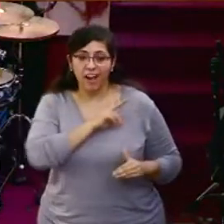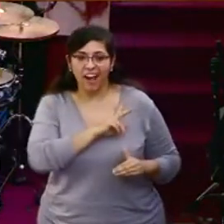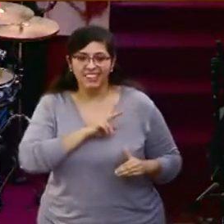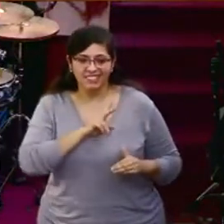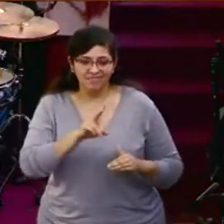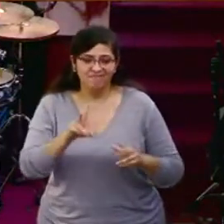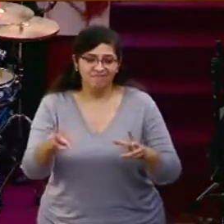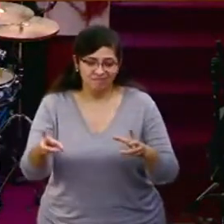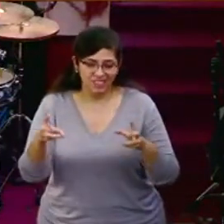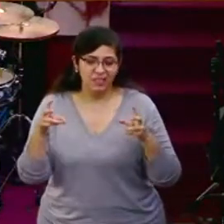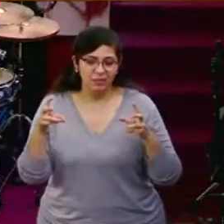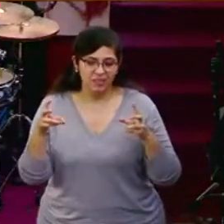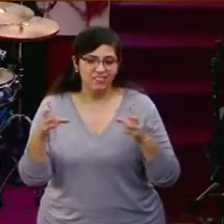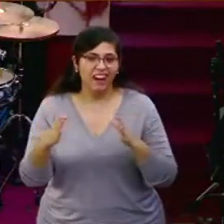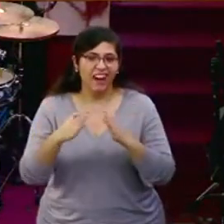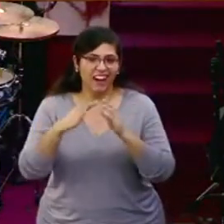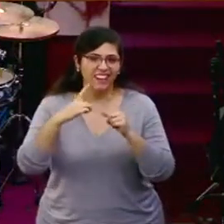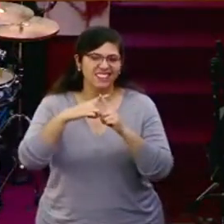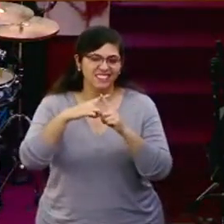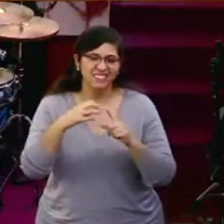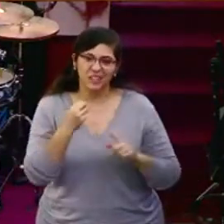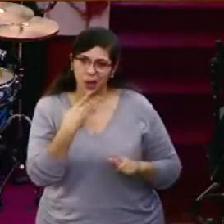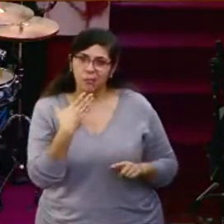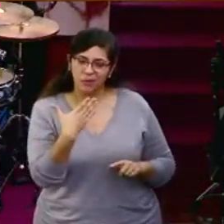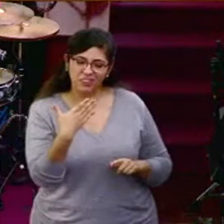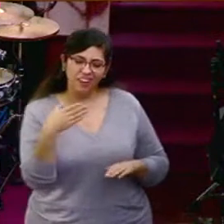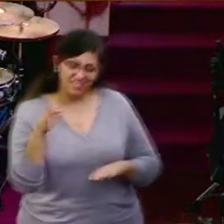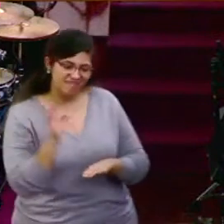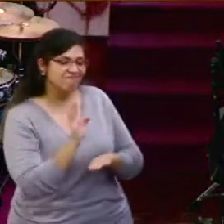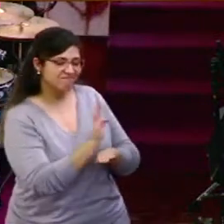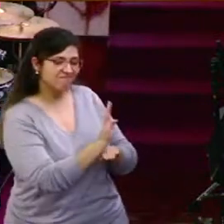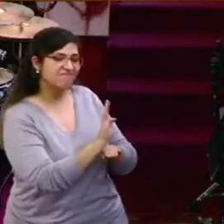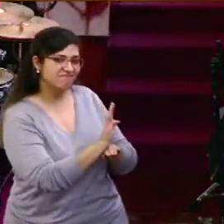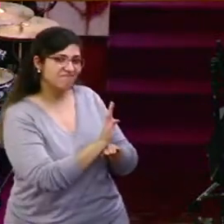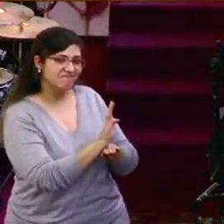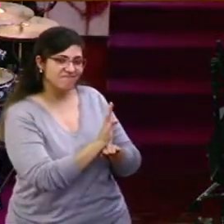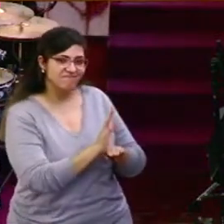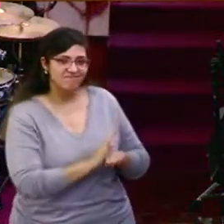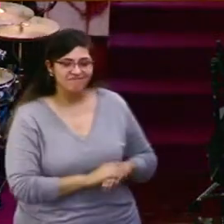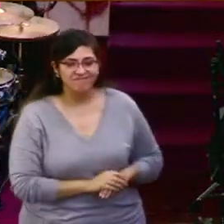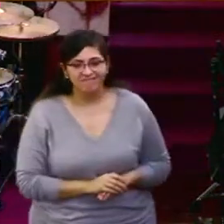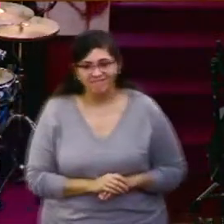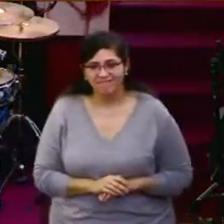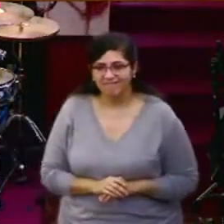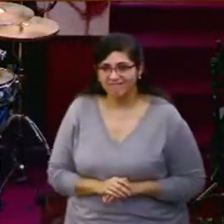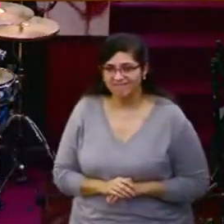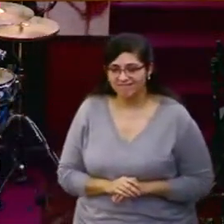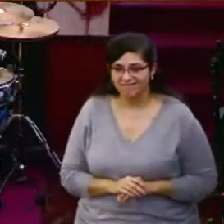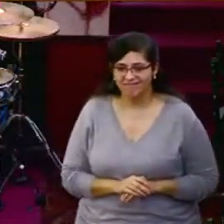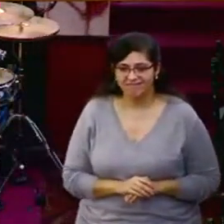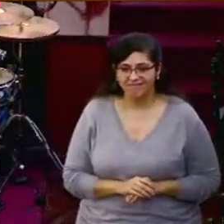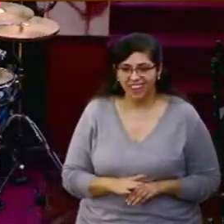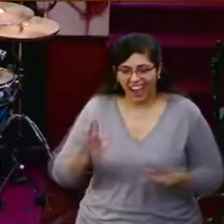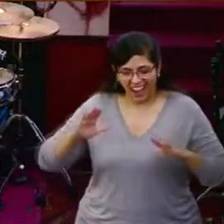a generosidade da igreja ele diz é o alegrei-me mas mais do que pelo presente